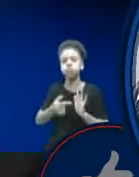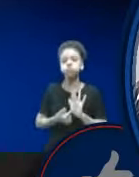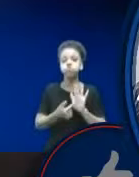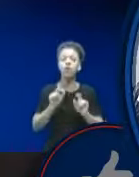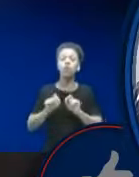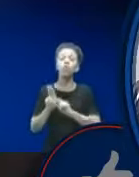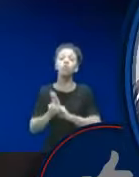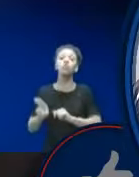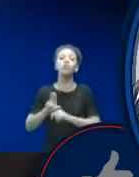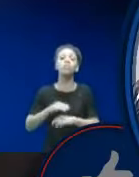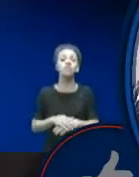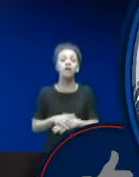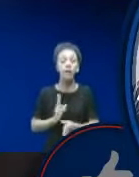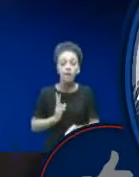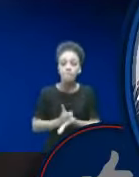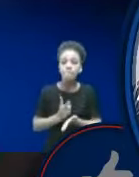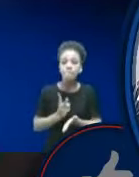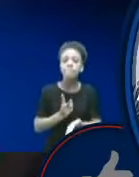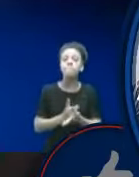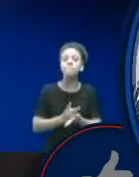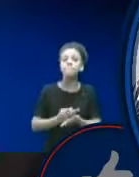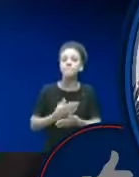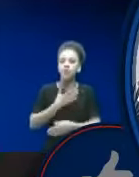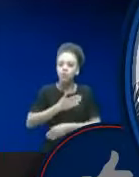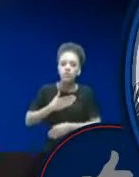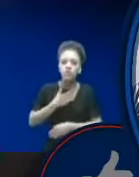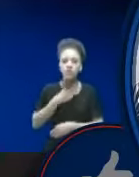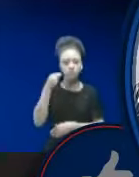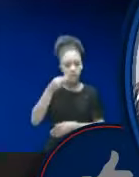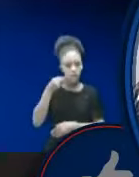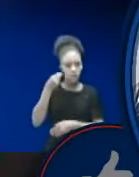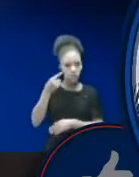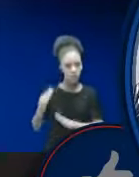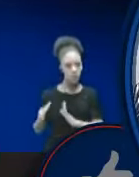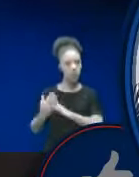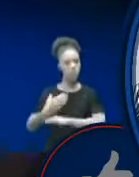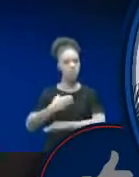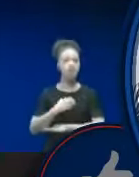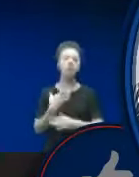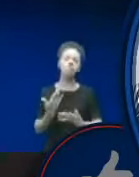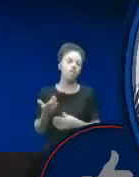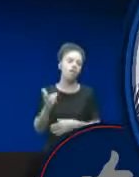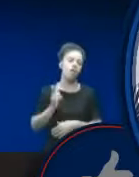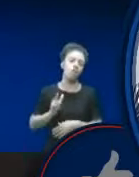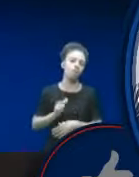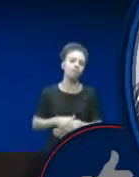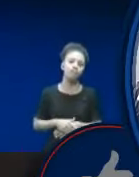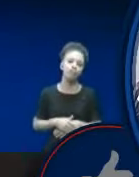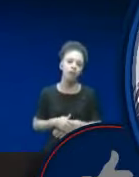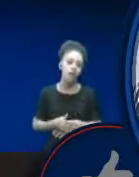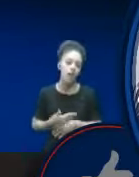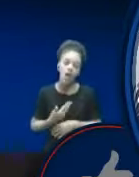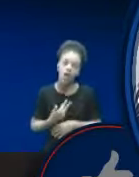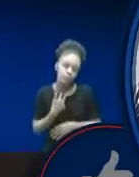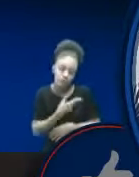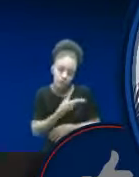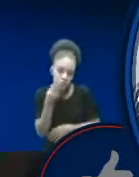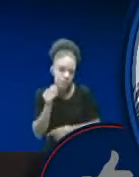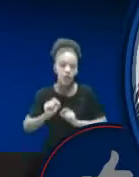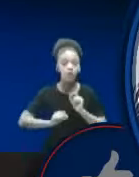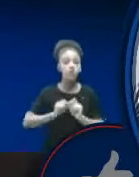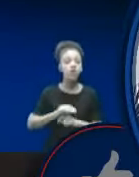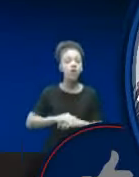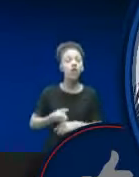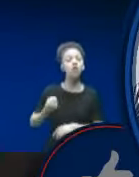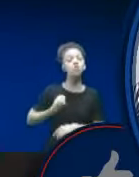estão cada vez mais satisfeitos com a nossa experiência. E é claro, eu não poderia falar, deixar de falar é aqui claro, hoje